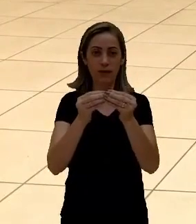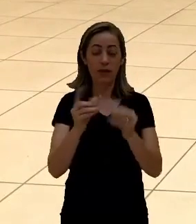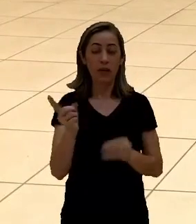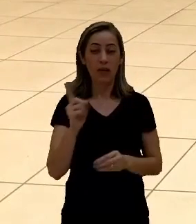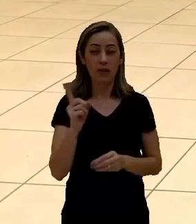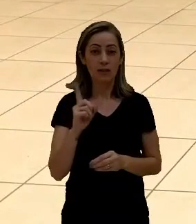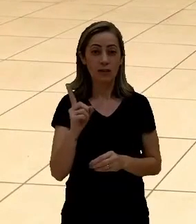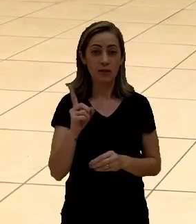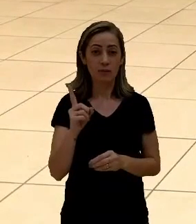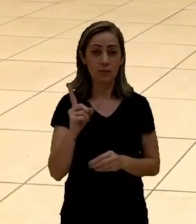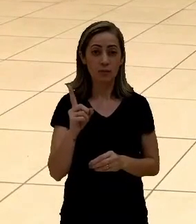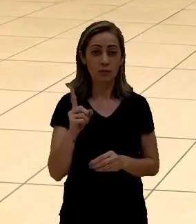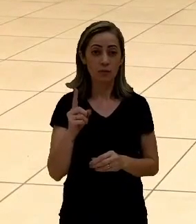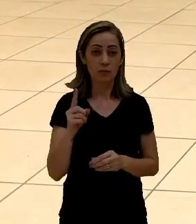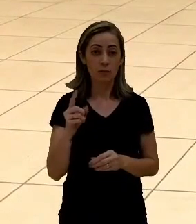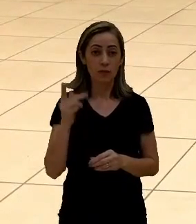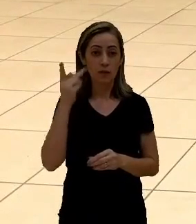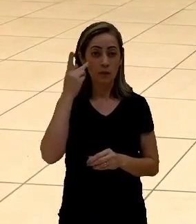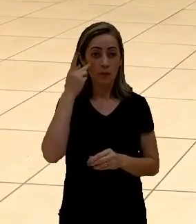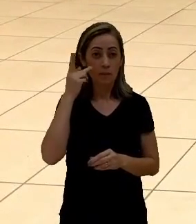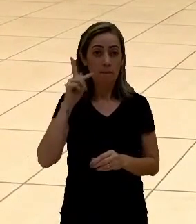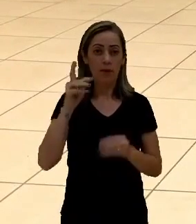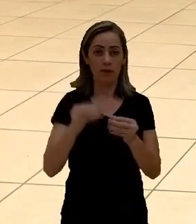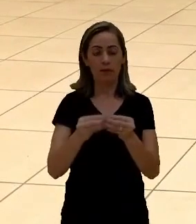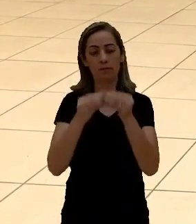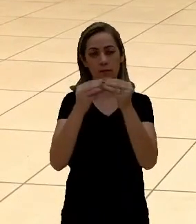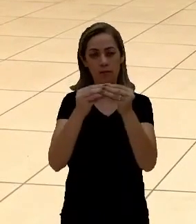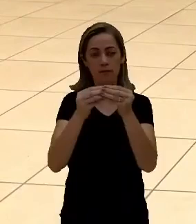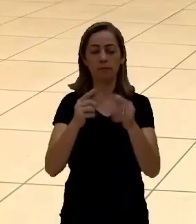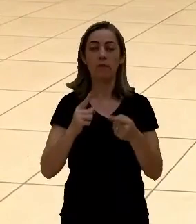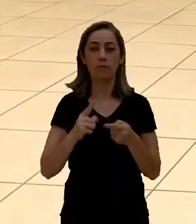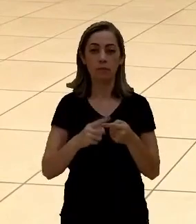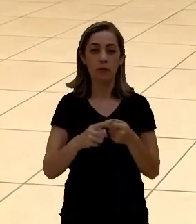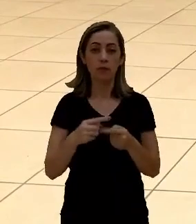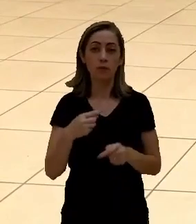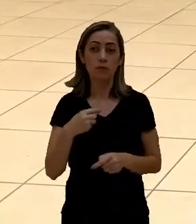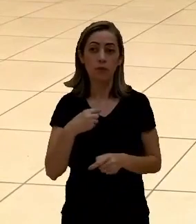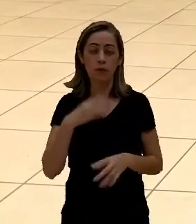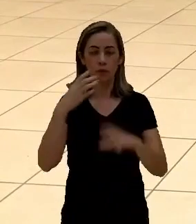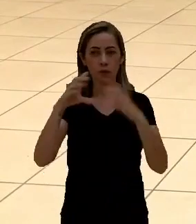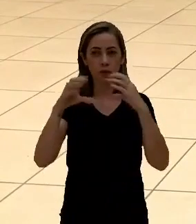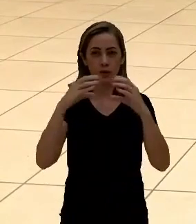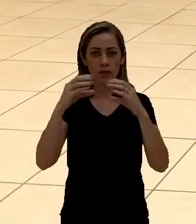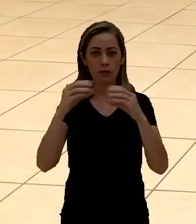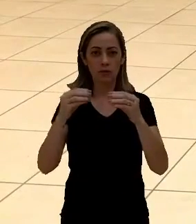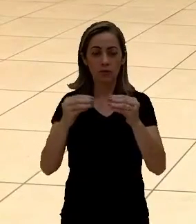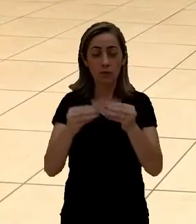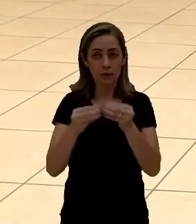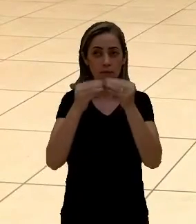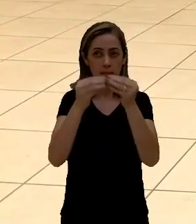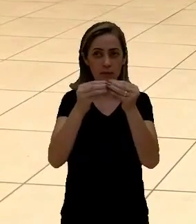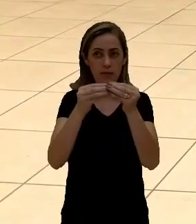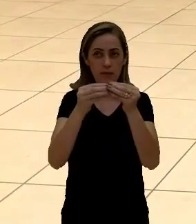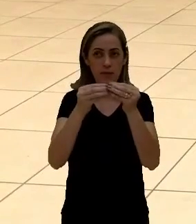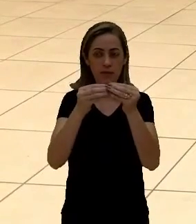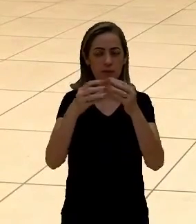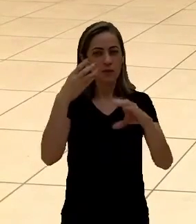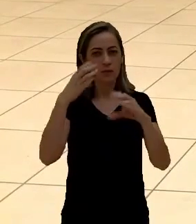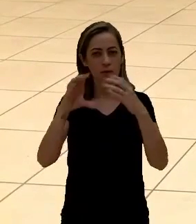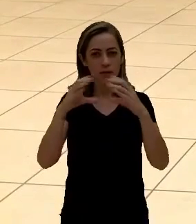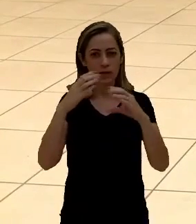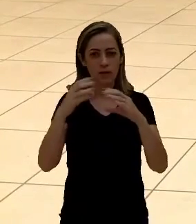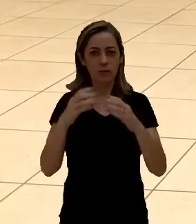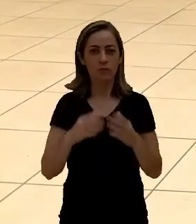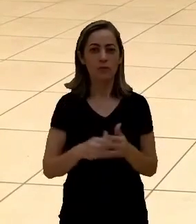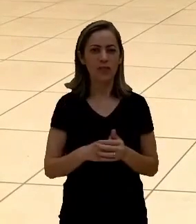a diferença por quê quando eu canto a missa eu canto os textos